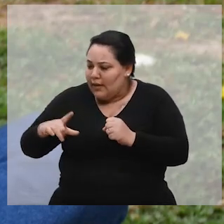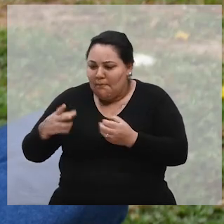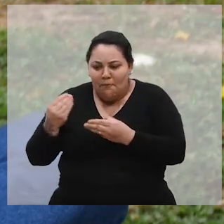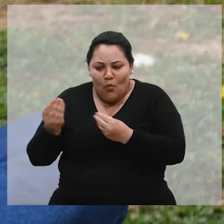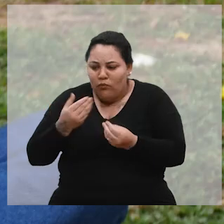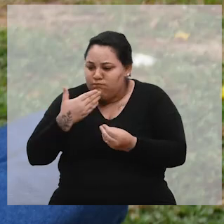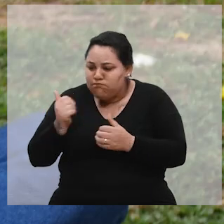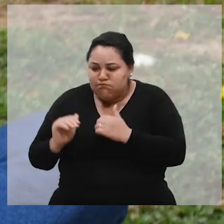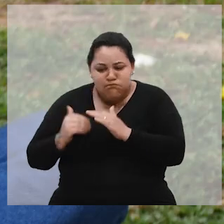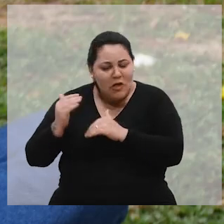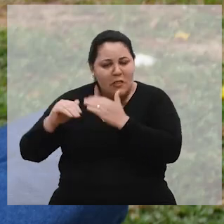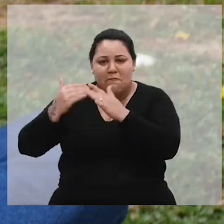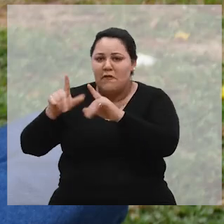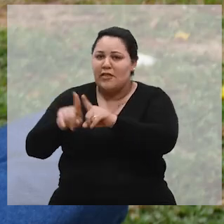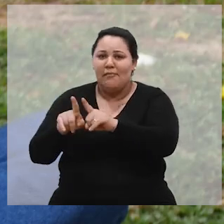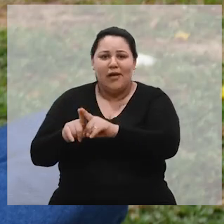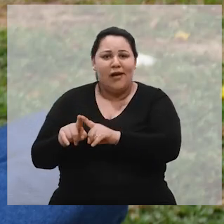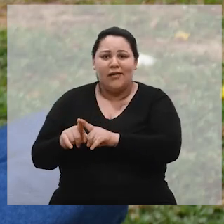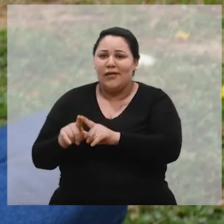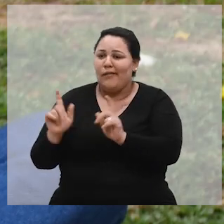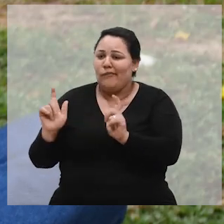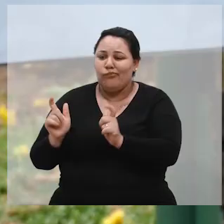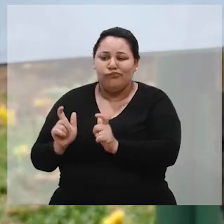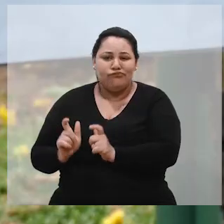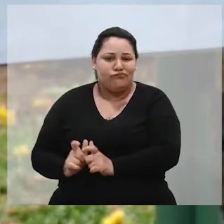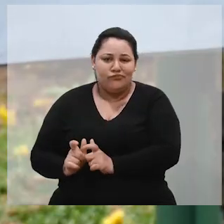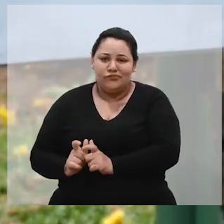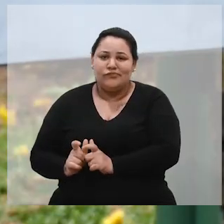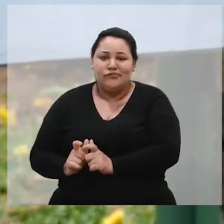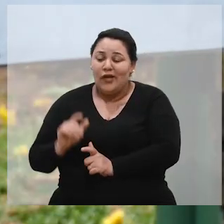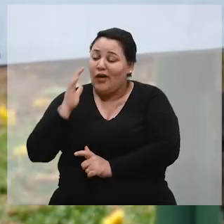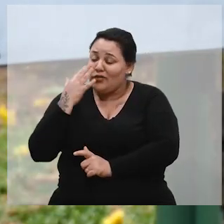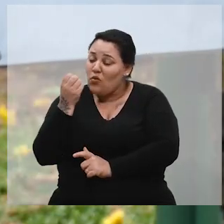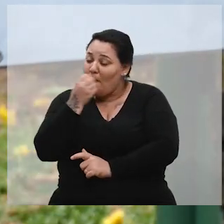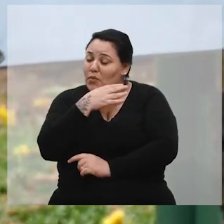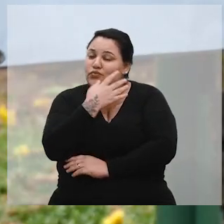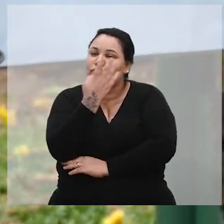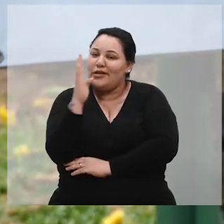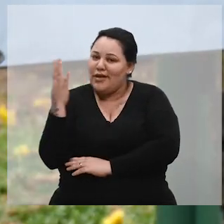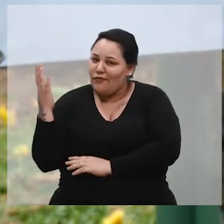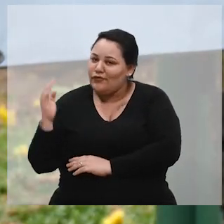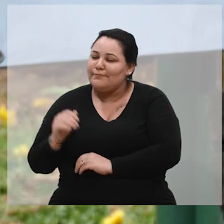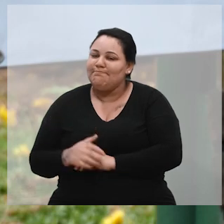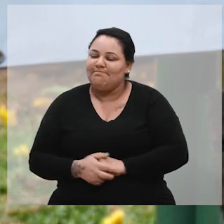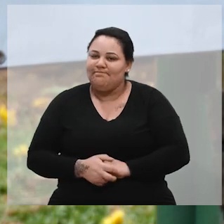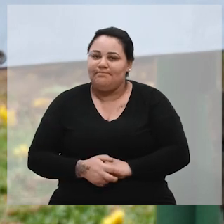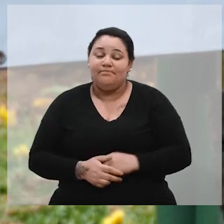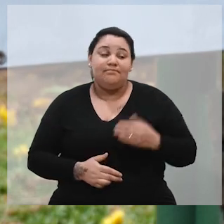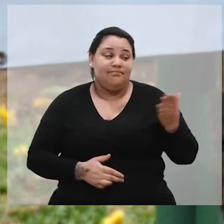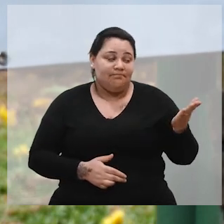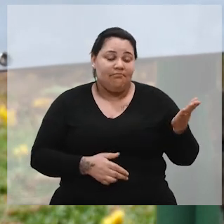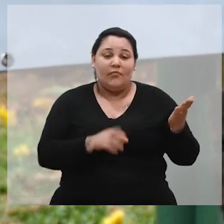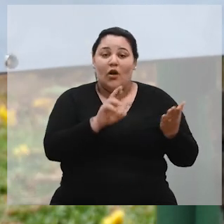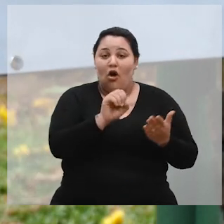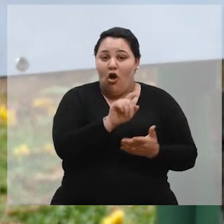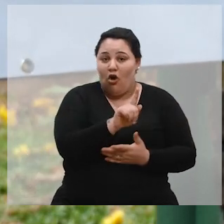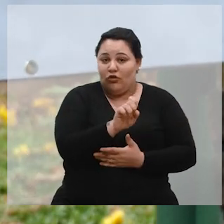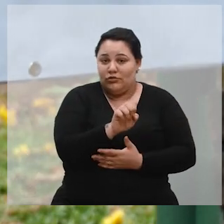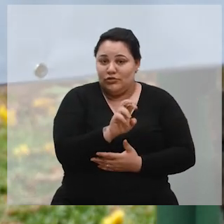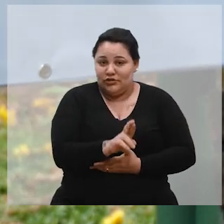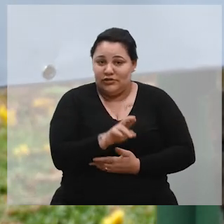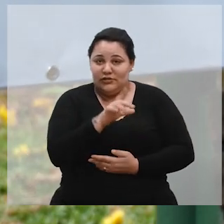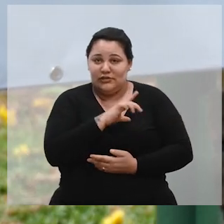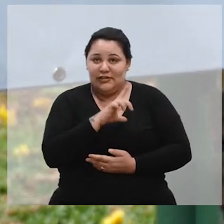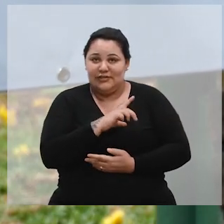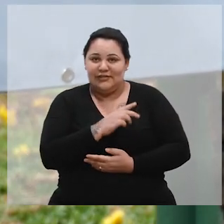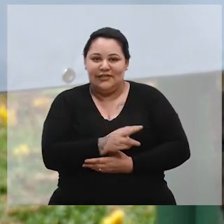muitos benefícios em torno dessa questão da exploração das araucárias. Inserindo o Roger aqui nessa toada dos lançamentos,